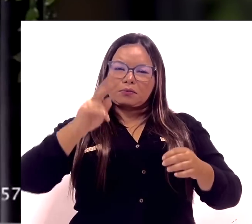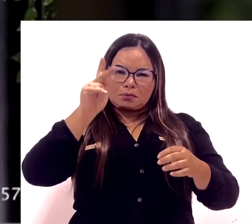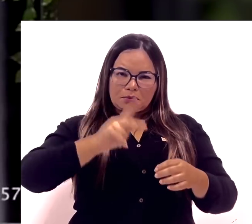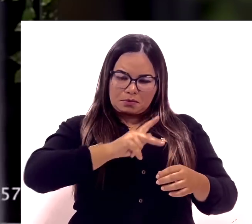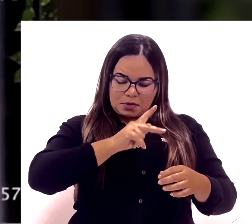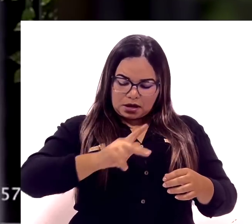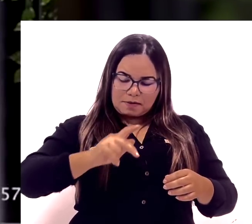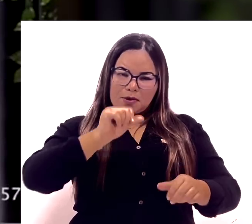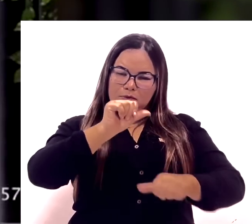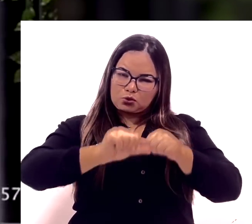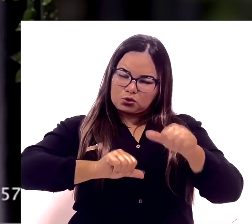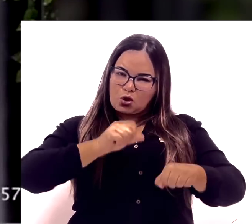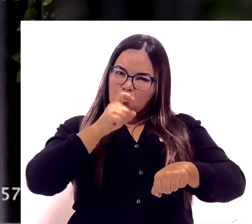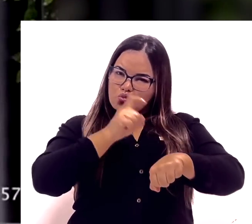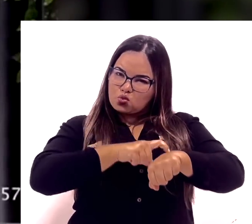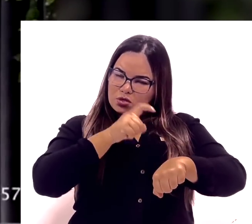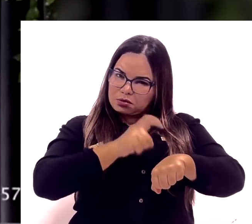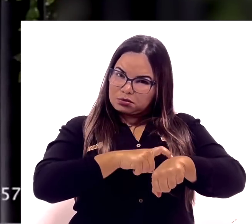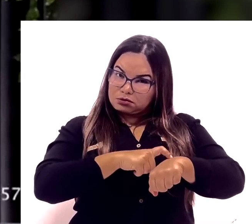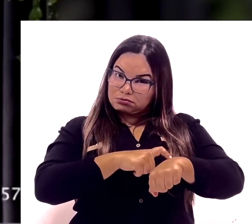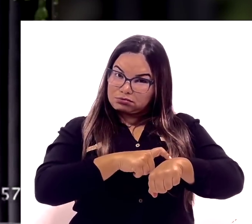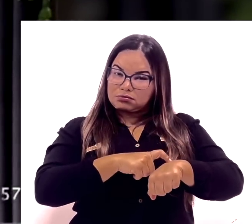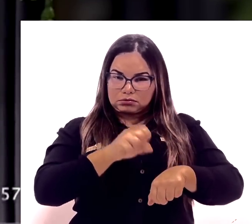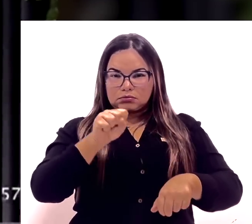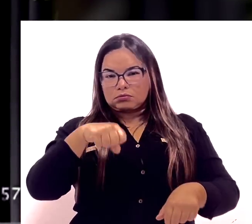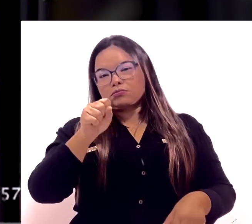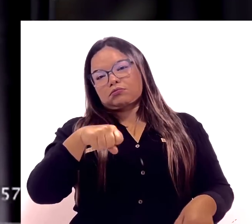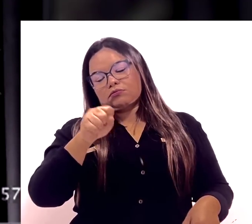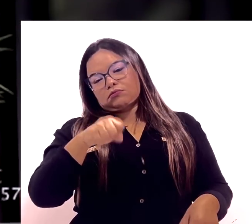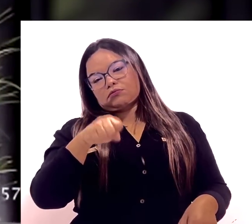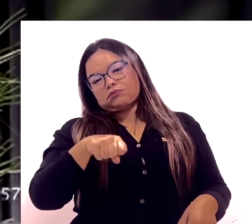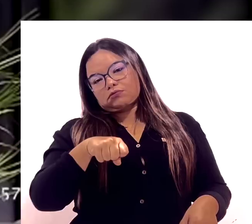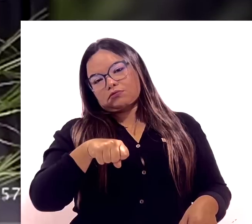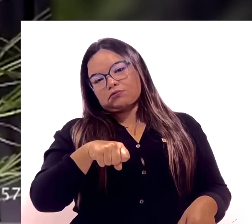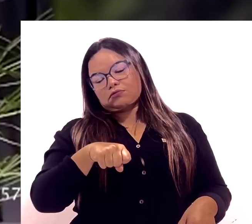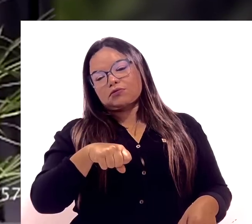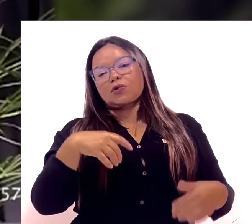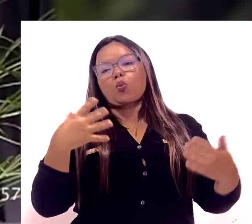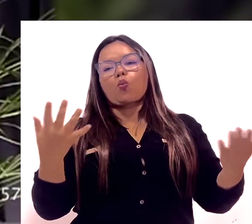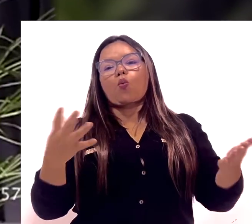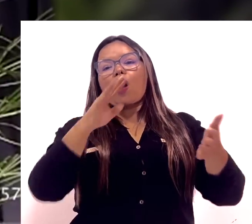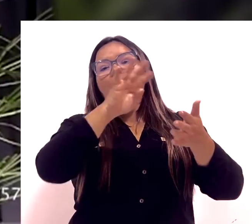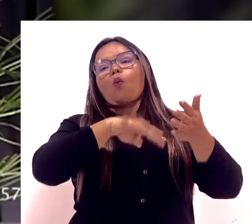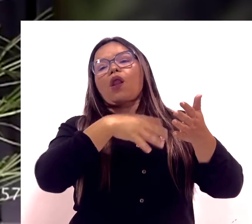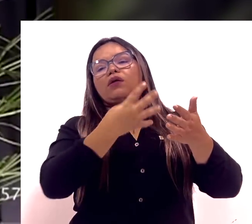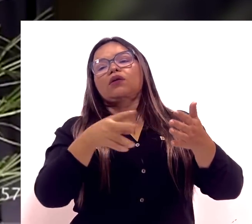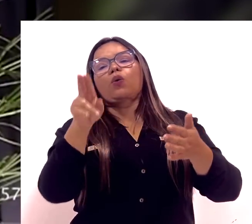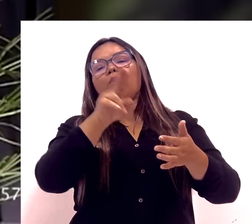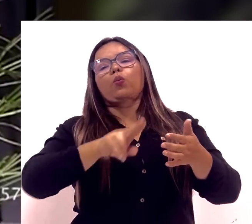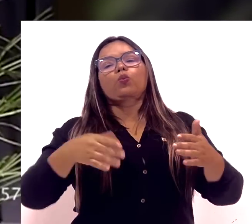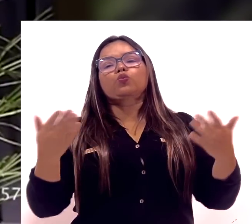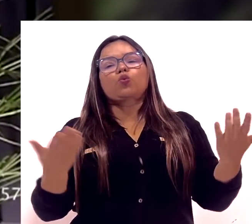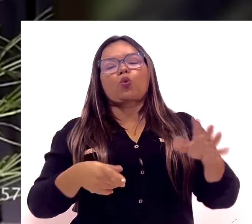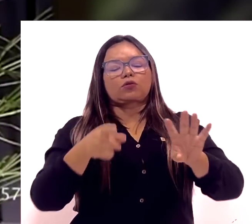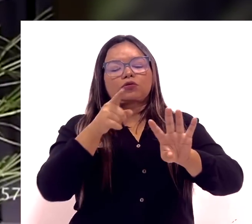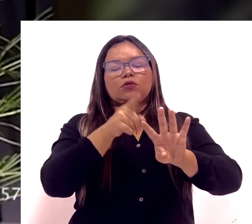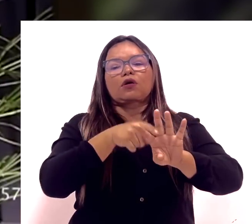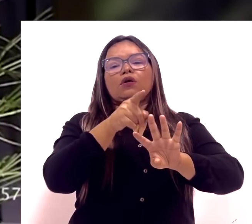os tempos? Certamente que o fez. Qual é o calendário que nós usamos no mundo hoje? Quem